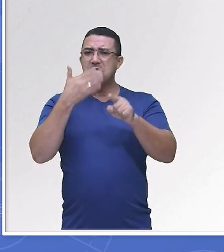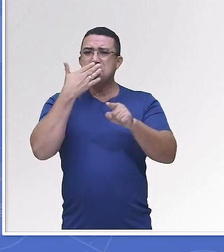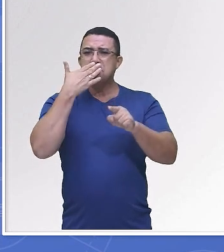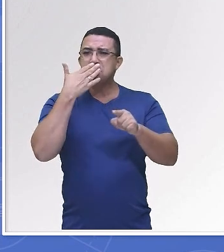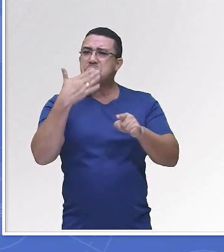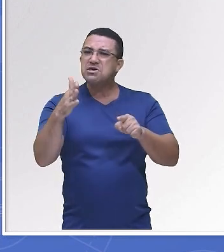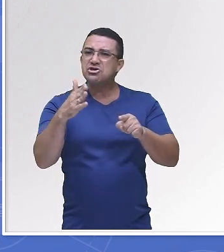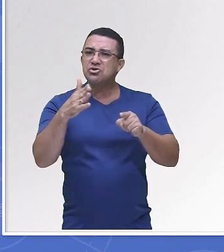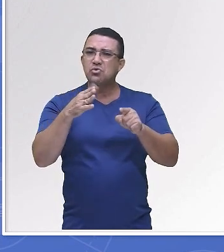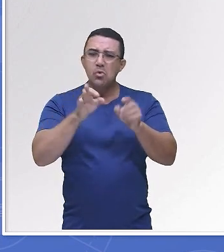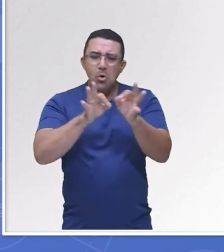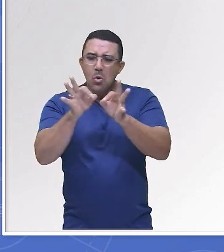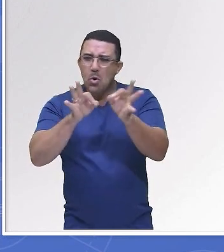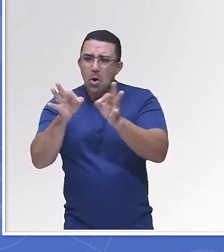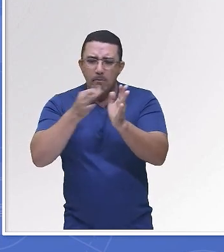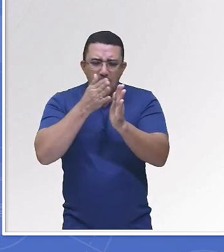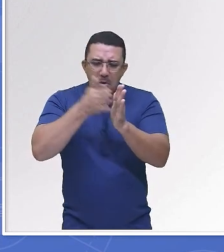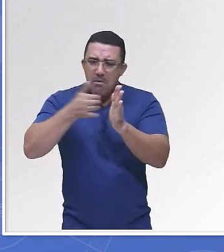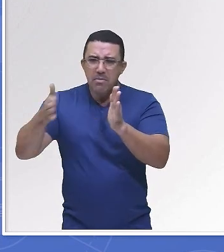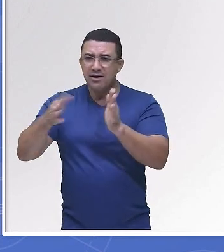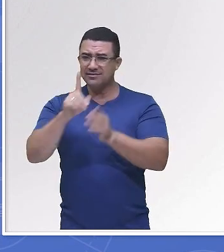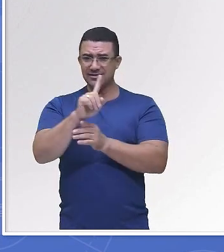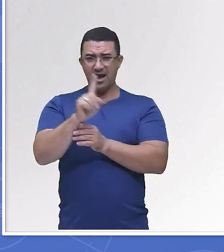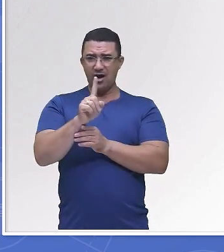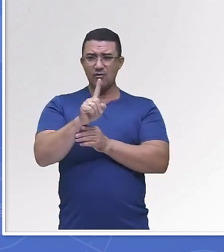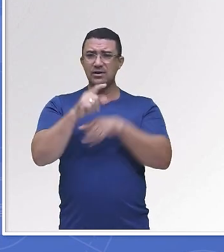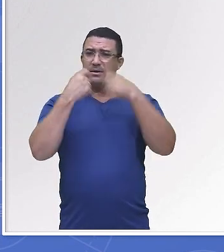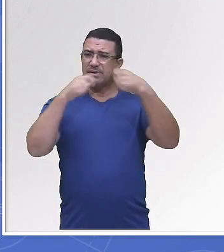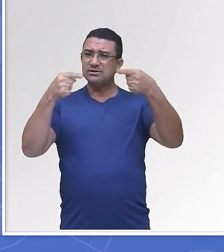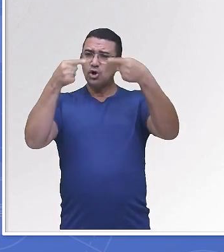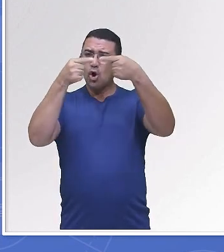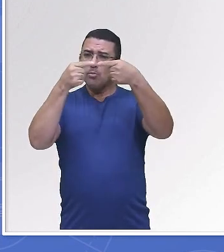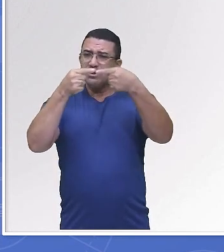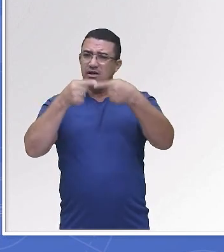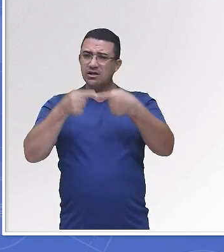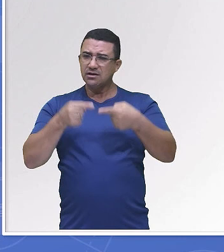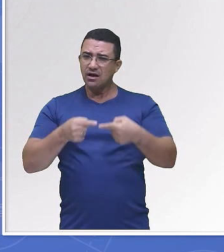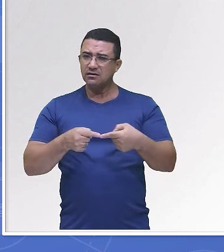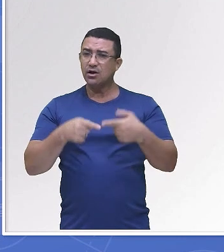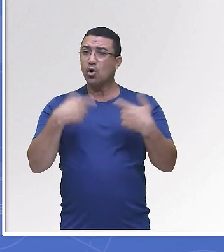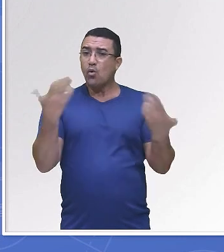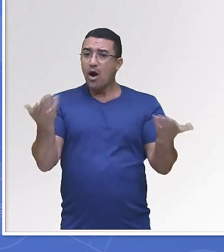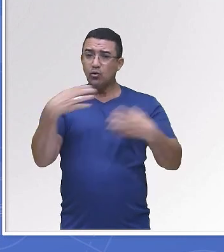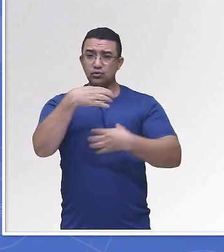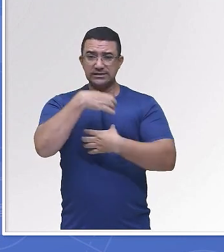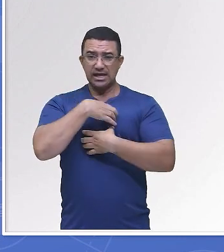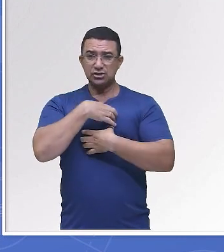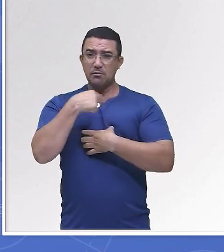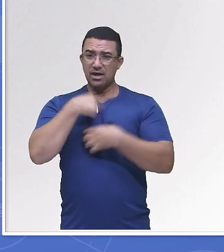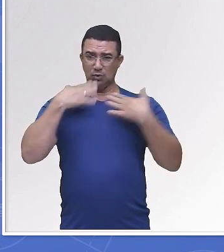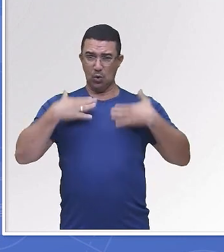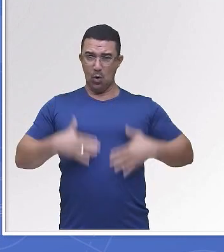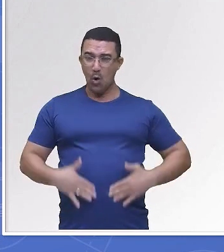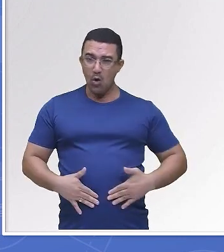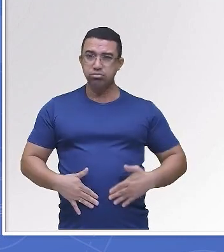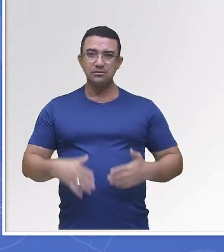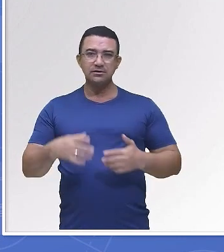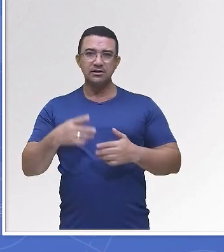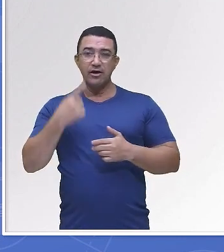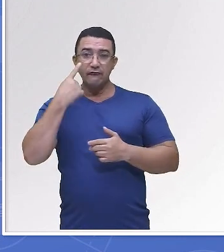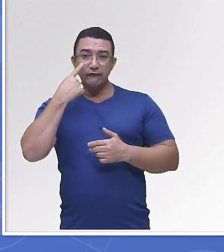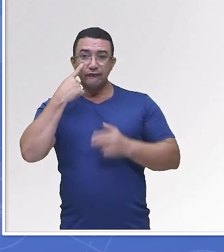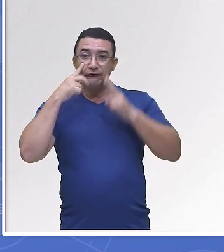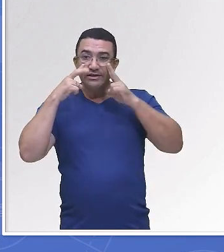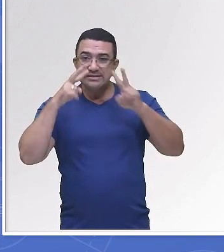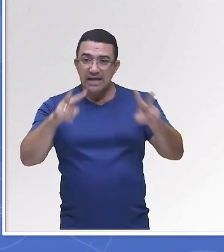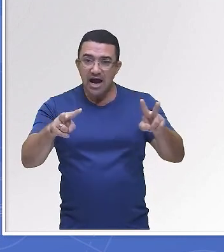o comando. Esse fragmento de texto descritivo apoia-se exclusivamente. Se no